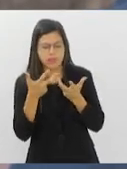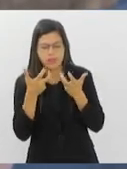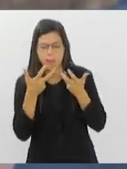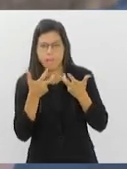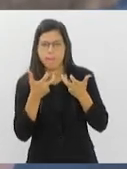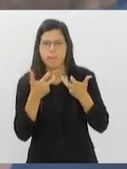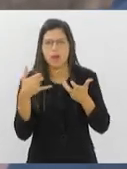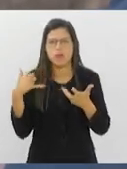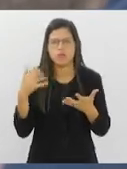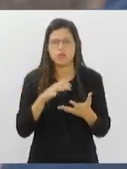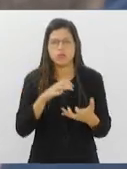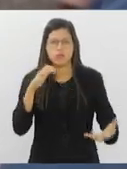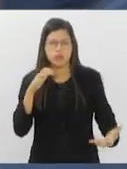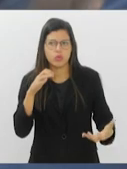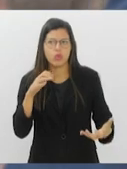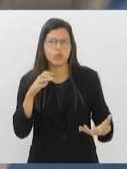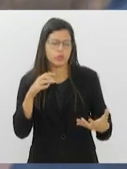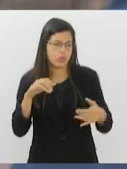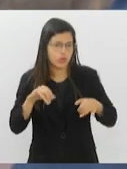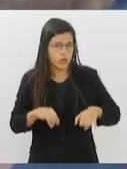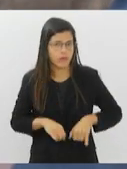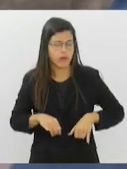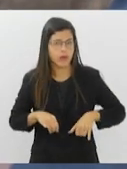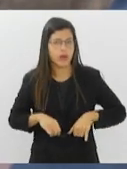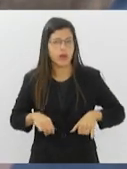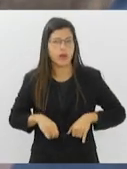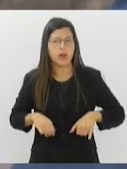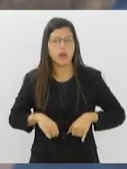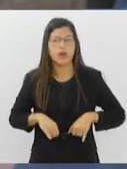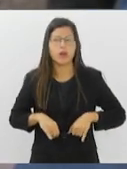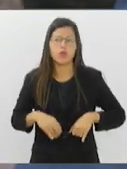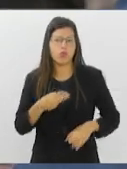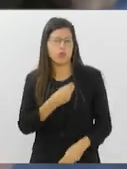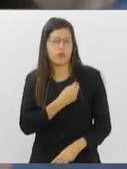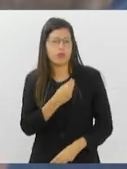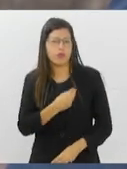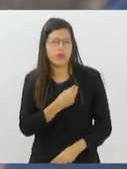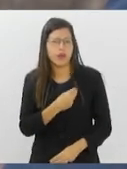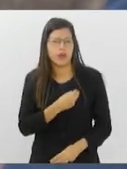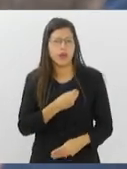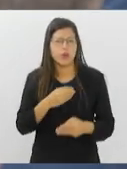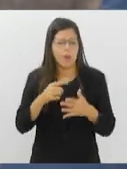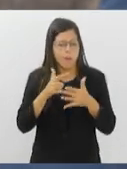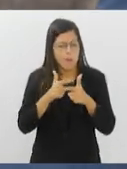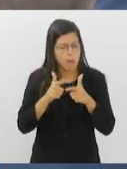está sofrendo maus tratos, né, em condições insalubres dentro de casa.